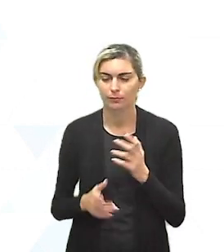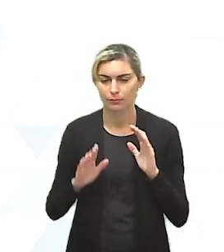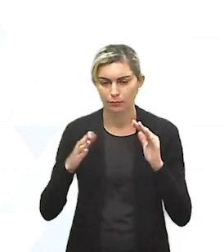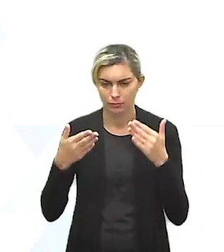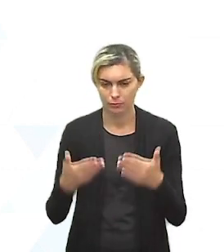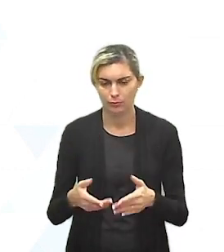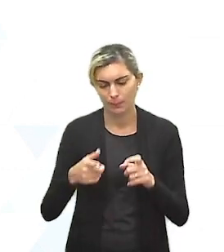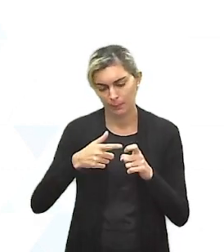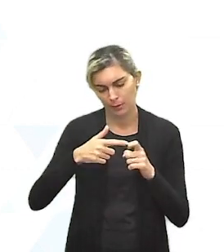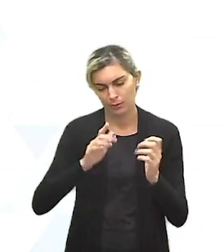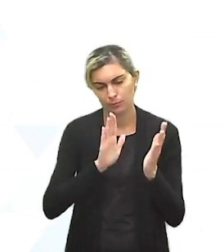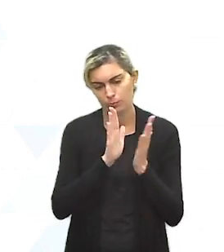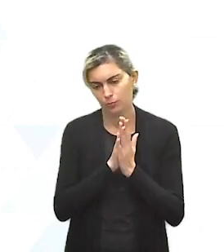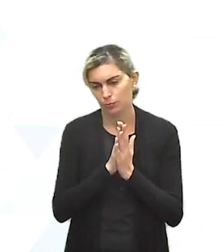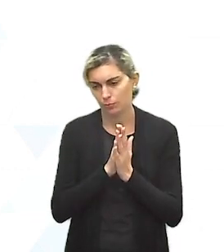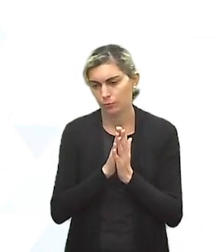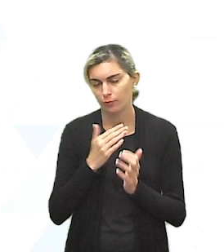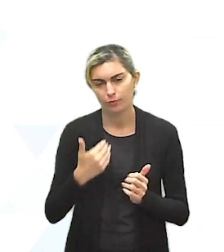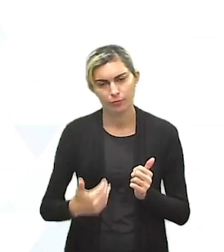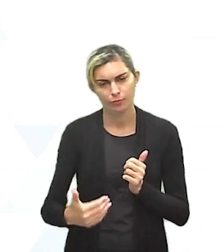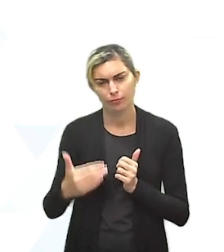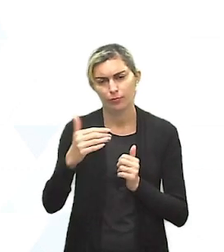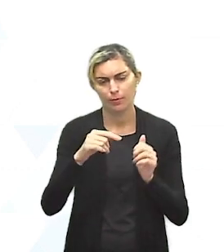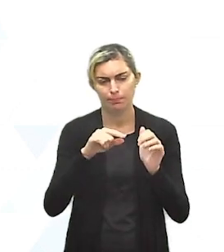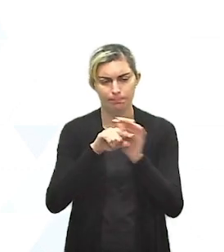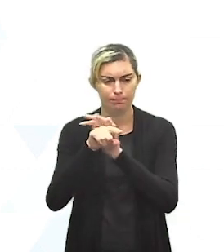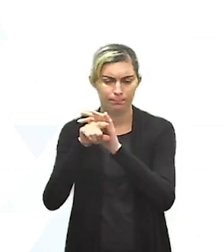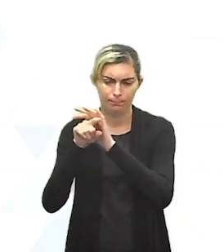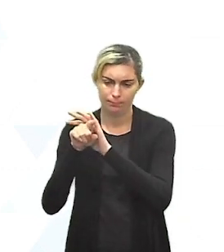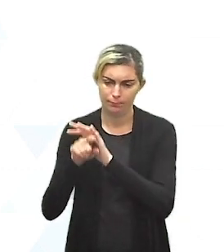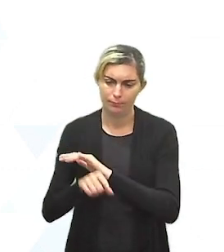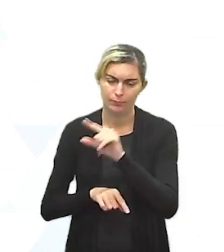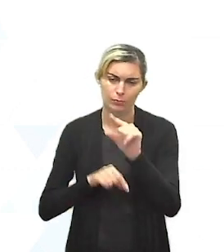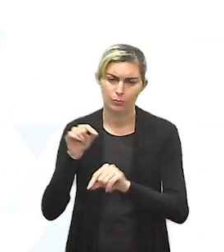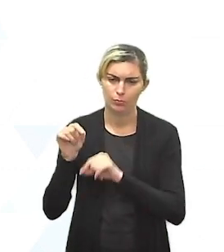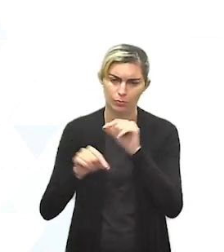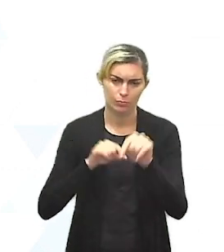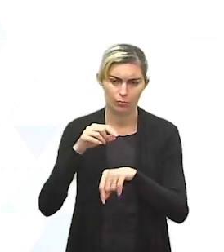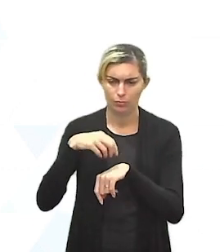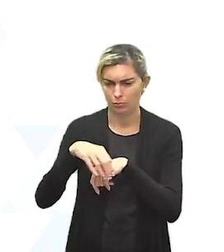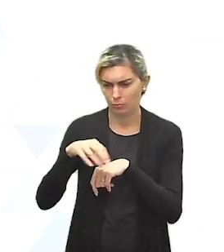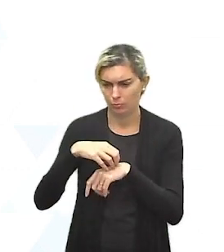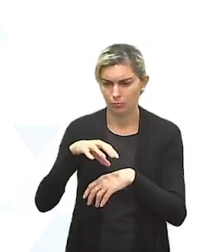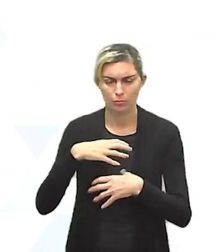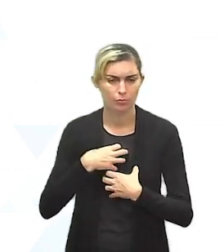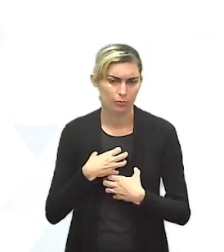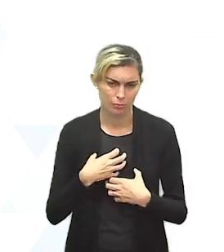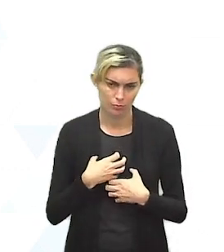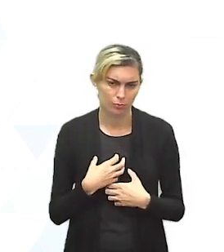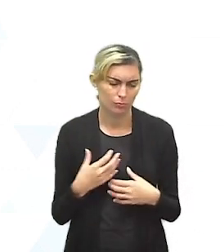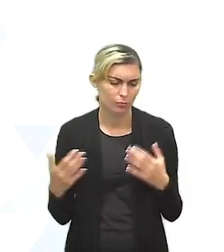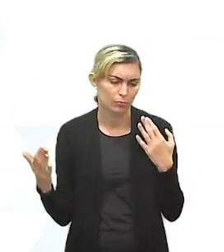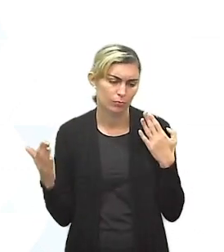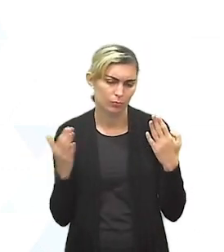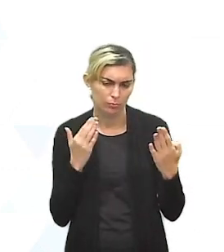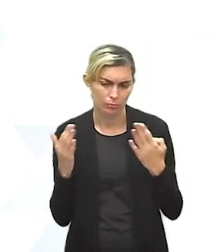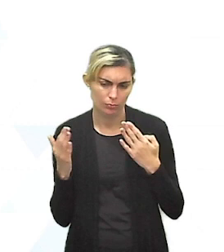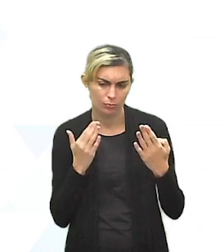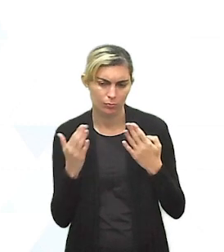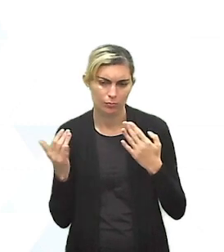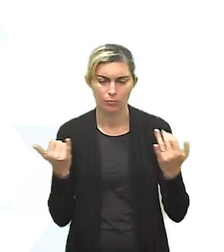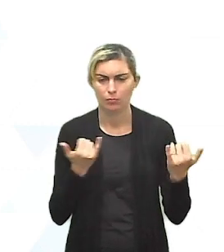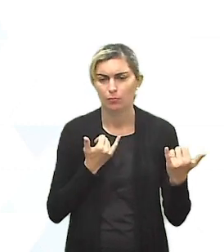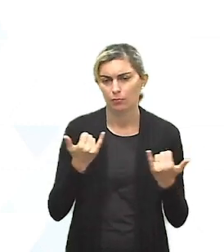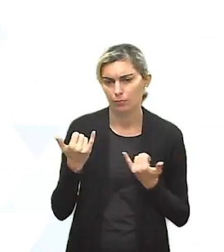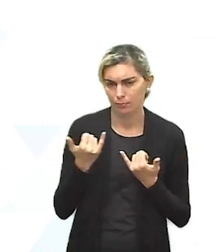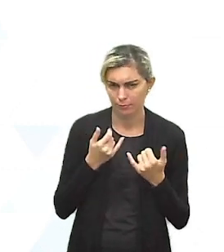o médico vai analisar o que ele te anotou dos sintomas, comparar com a informação que